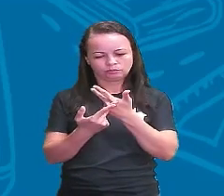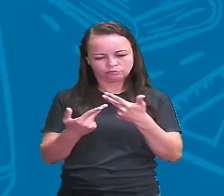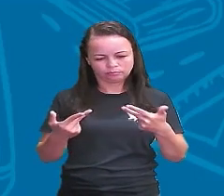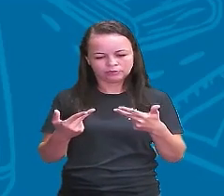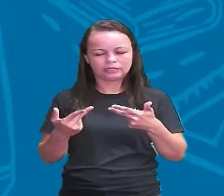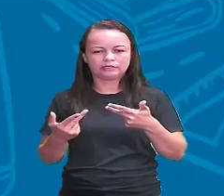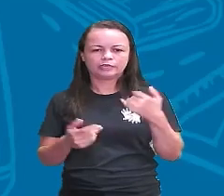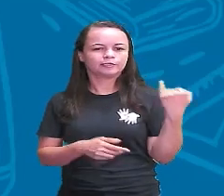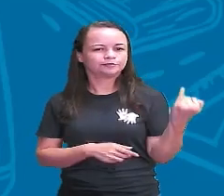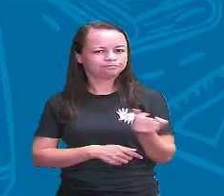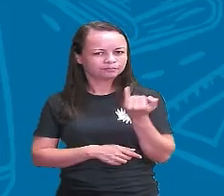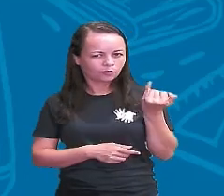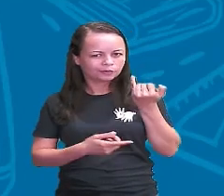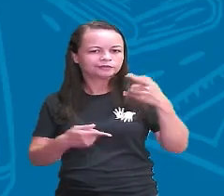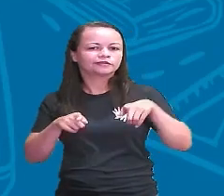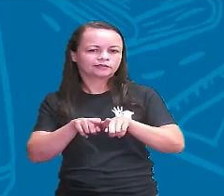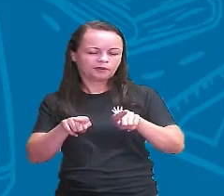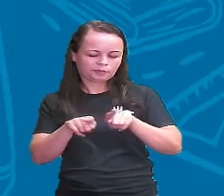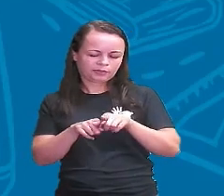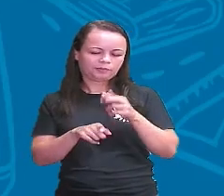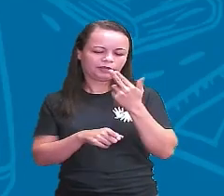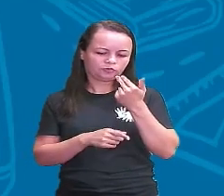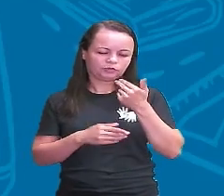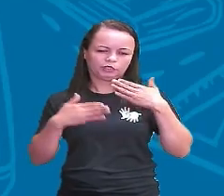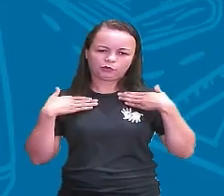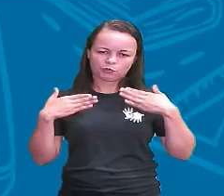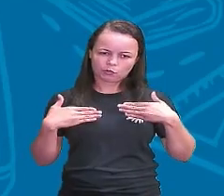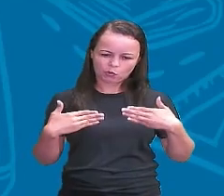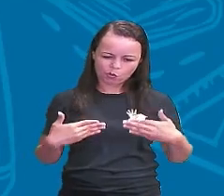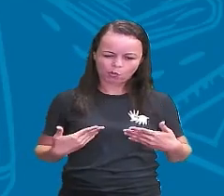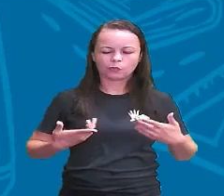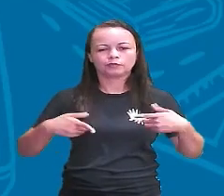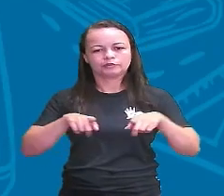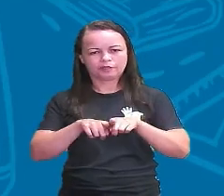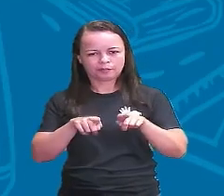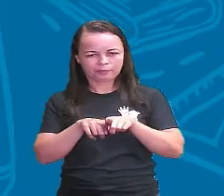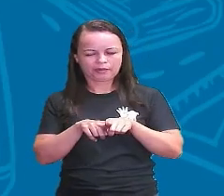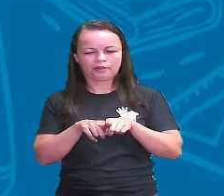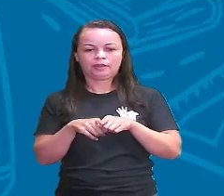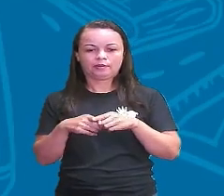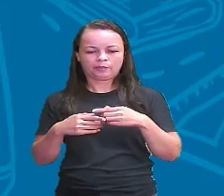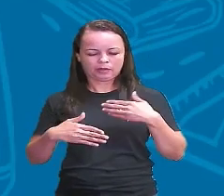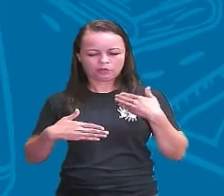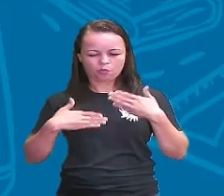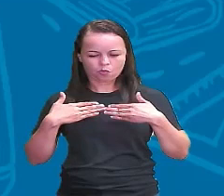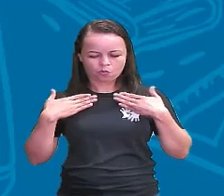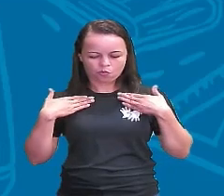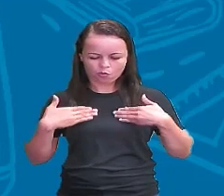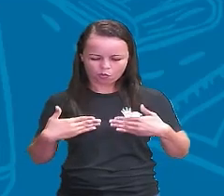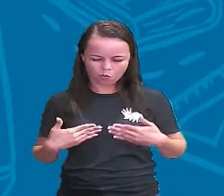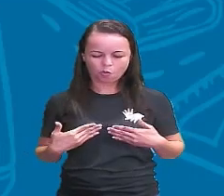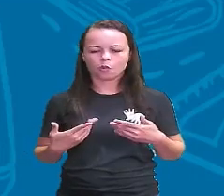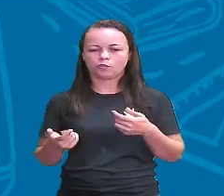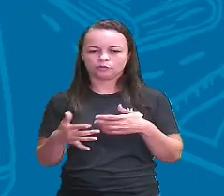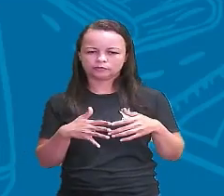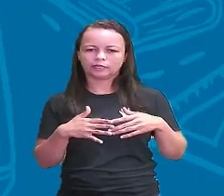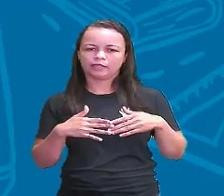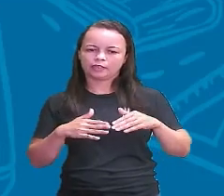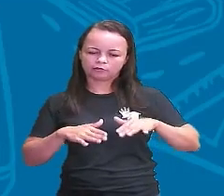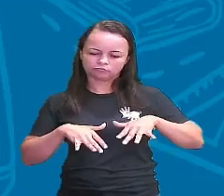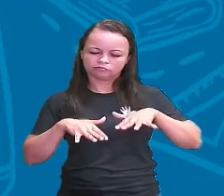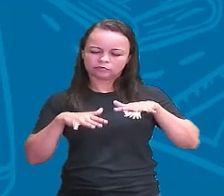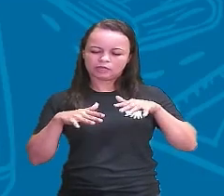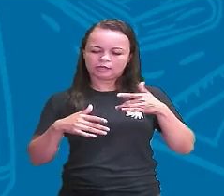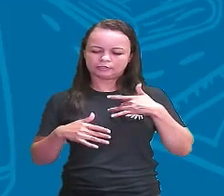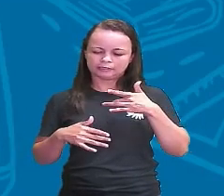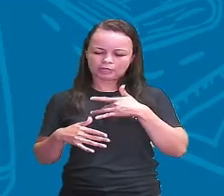são fundamentais aí para nutrir o nosso corpo, para que o nosso organismo ele trabalhe de forma adequada, de forma correta, tá certo? Para